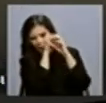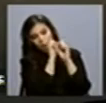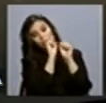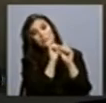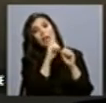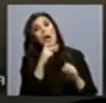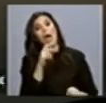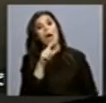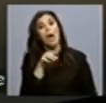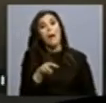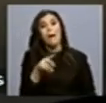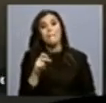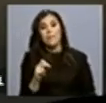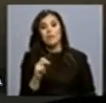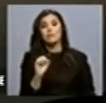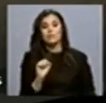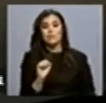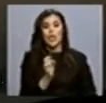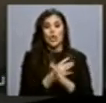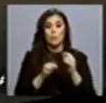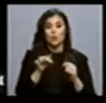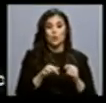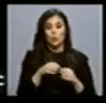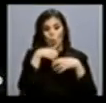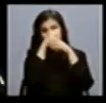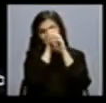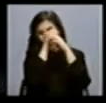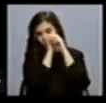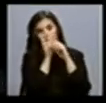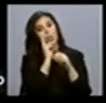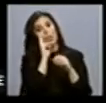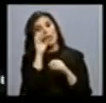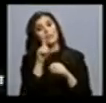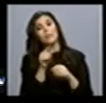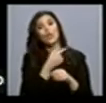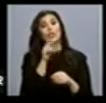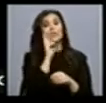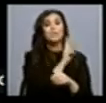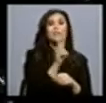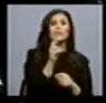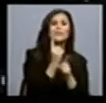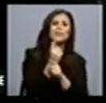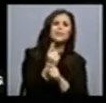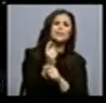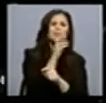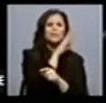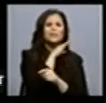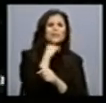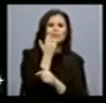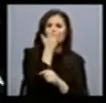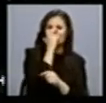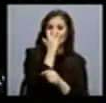ALMA, do Observatório Europeu do Sul, que nós estamos a ver nestas imagens, dizia-nos também outras coisas curiosíssimas sobre o Próximo Centauri. Olha,